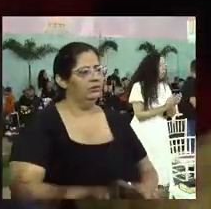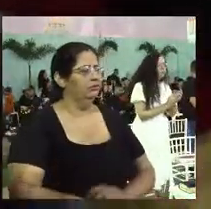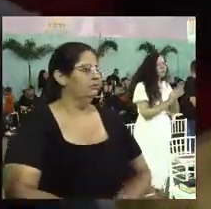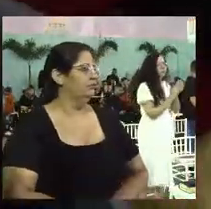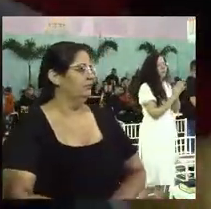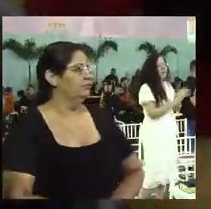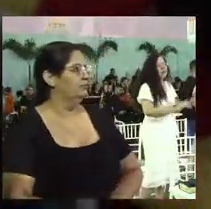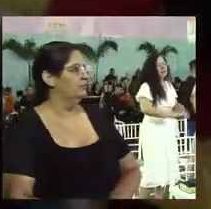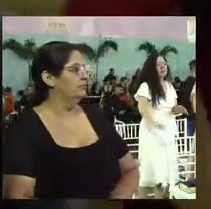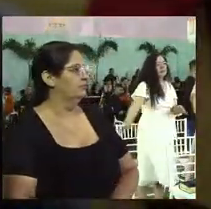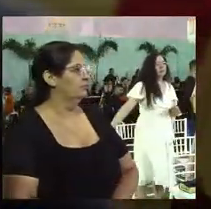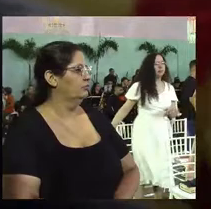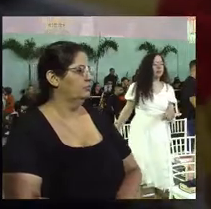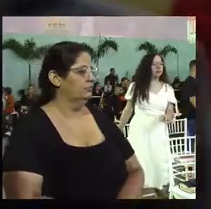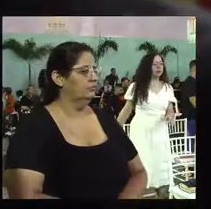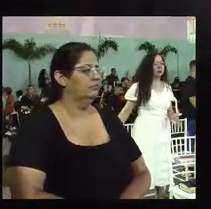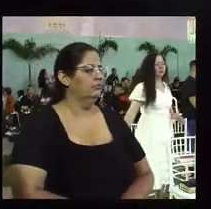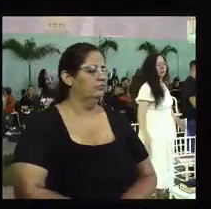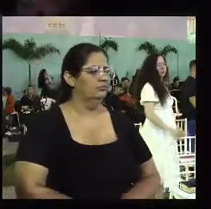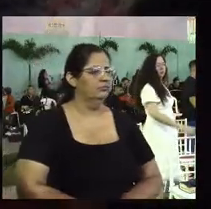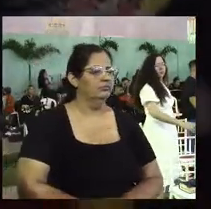é fogo